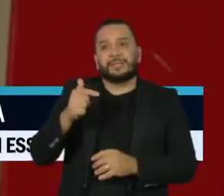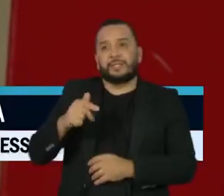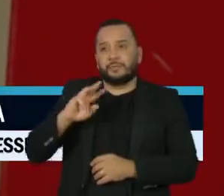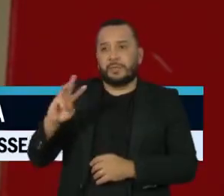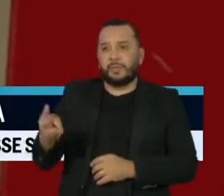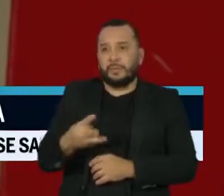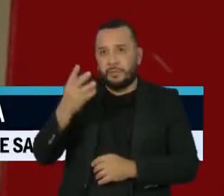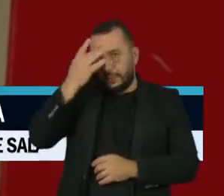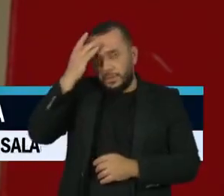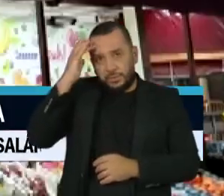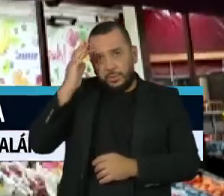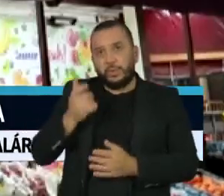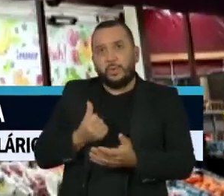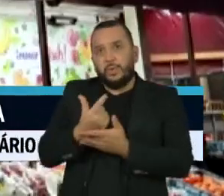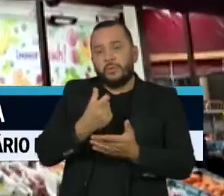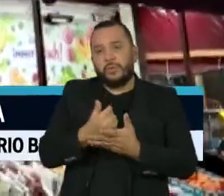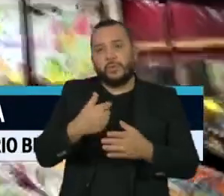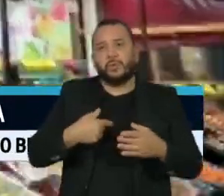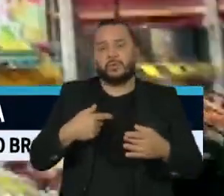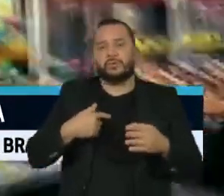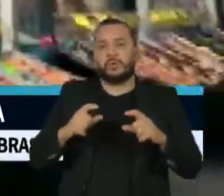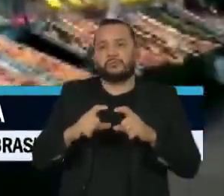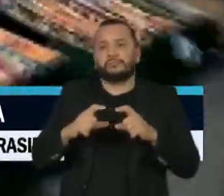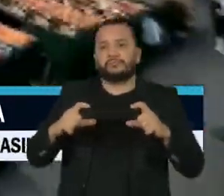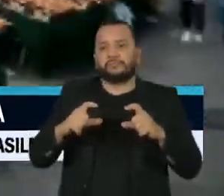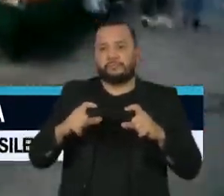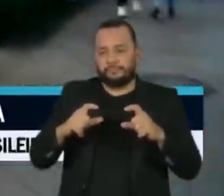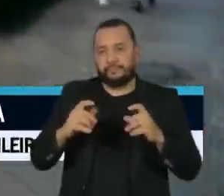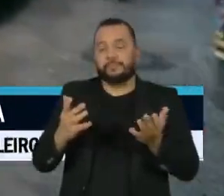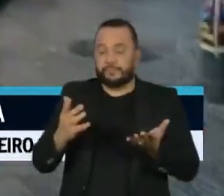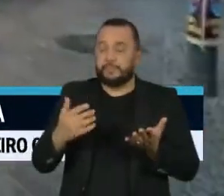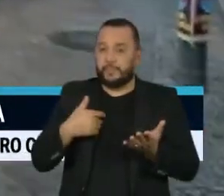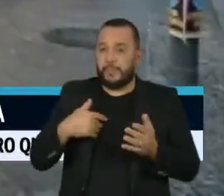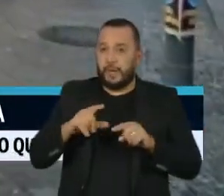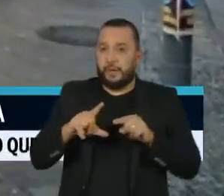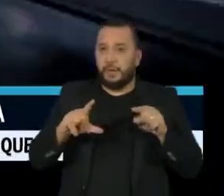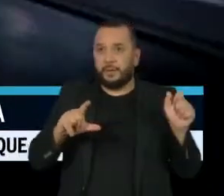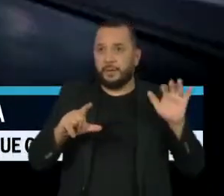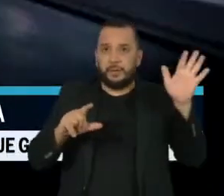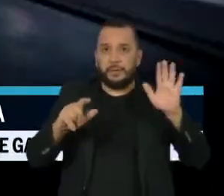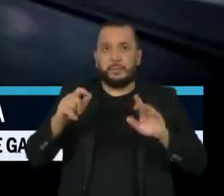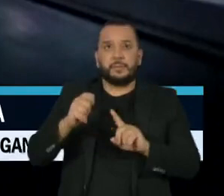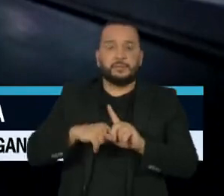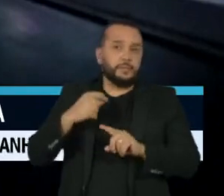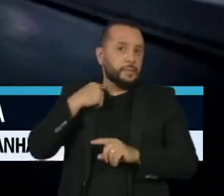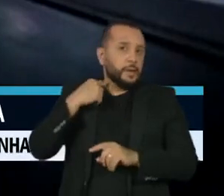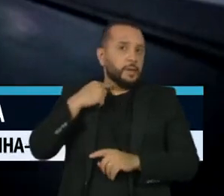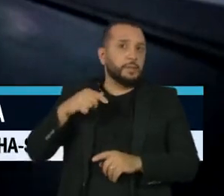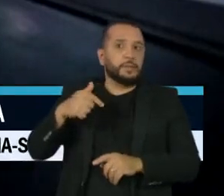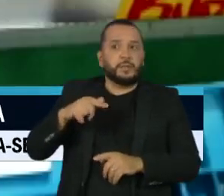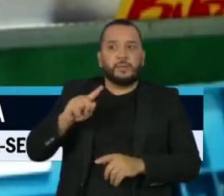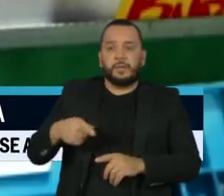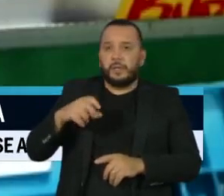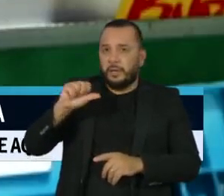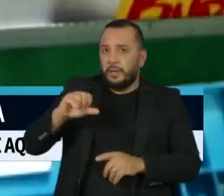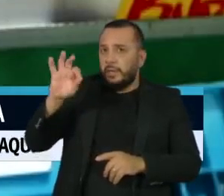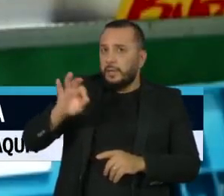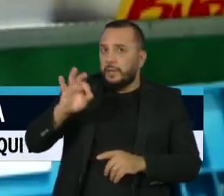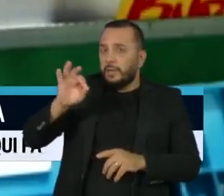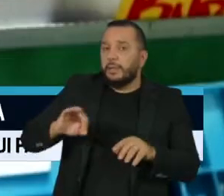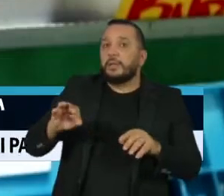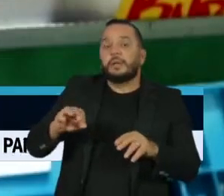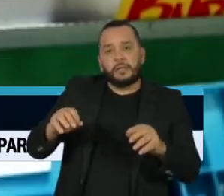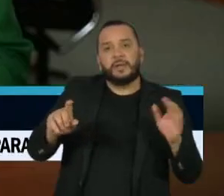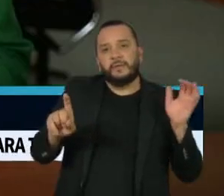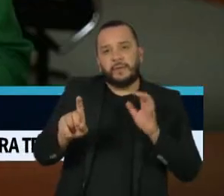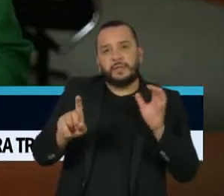Passes já haviam sido vendidos a inflação anual registrado em maio chegou a 7,9 por cento insuflada